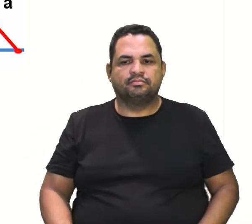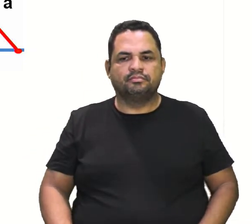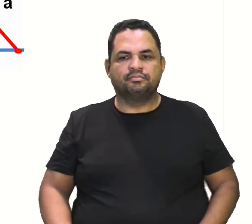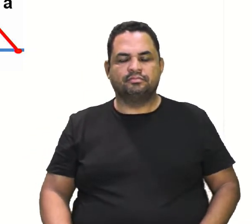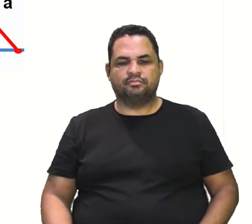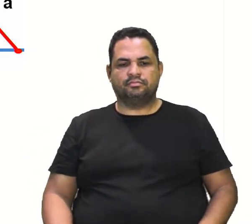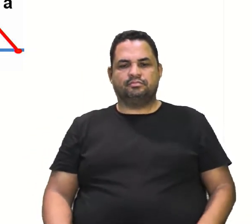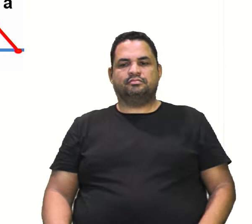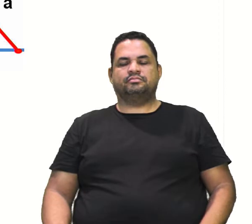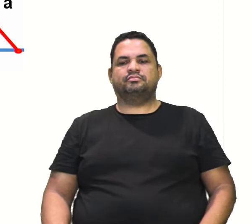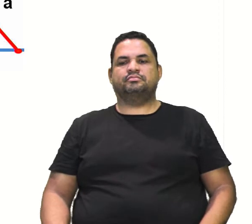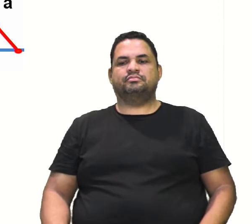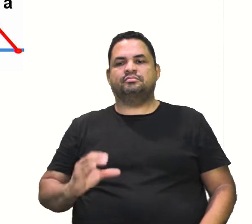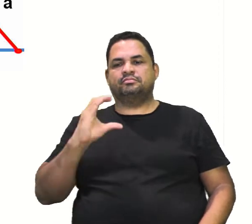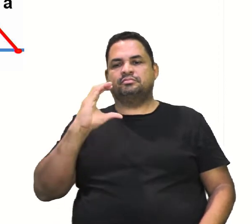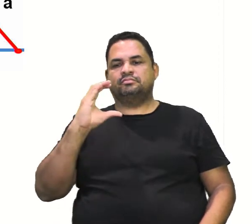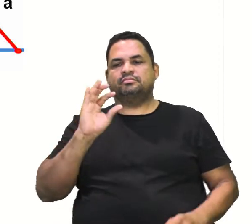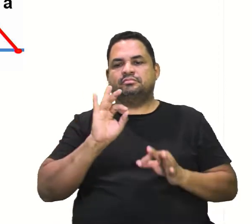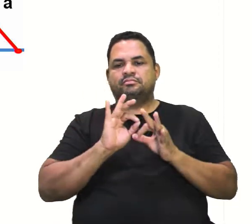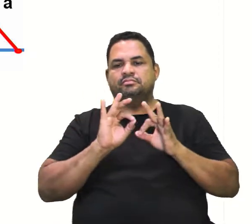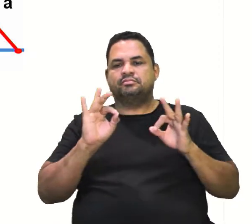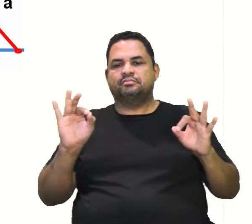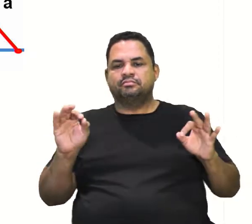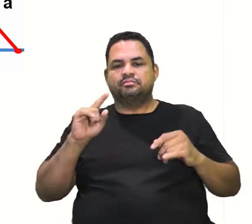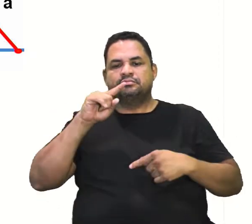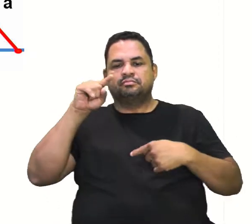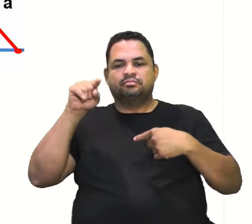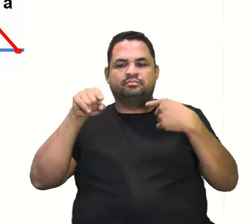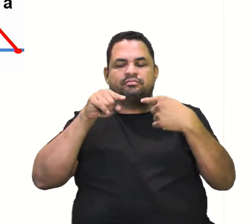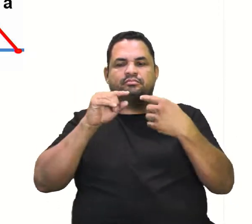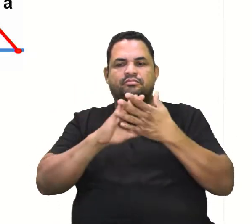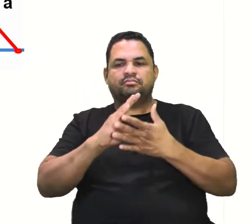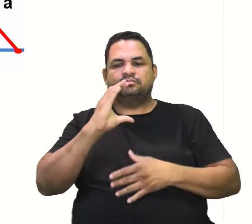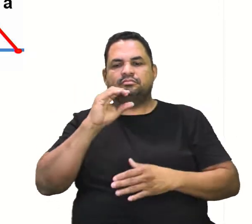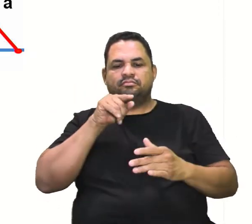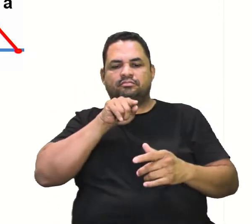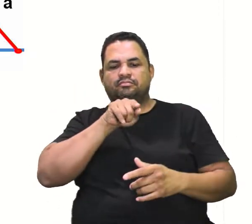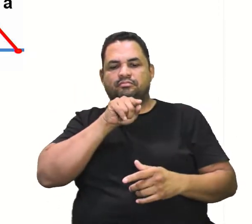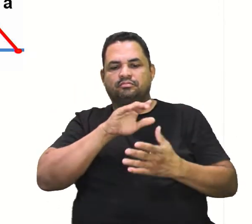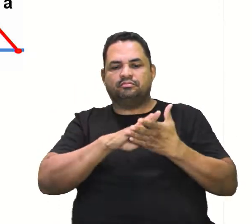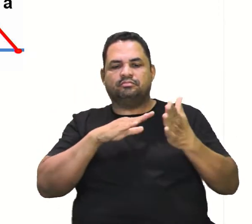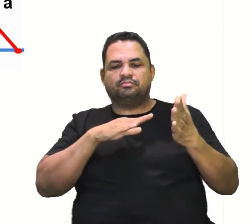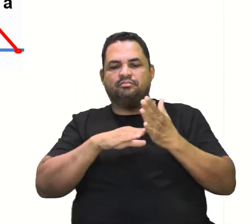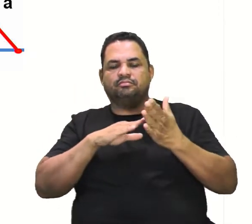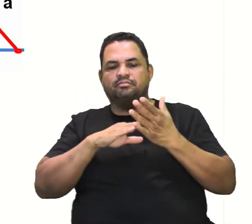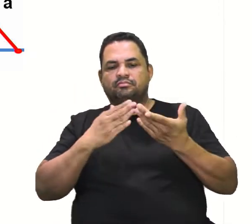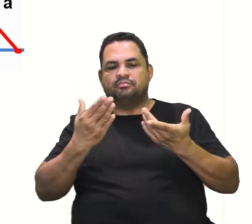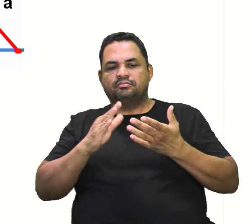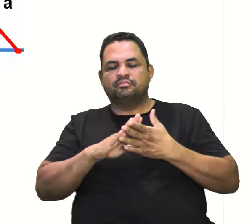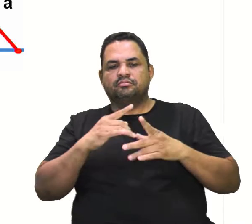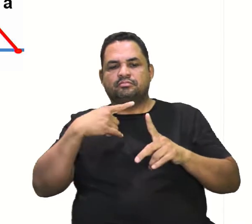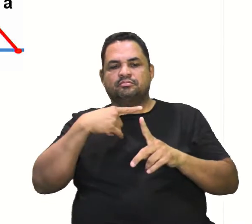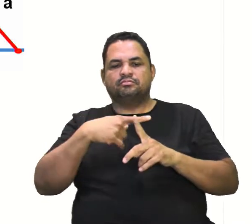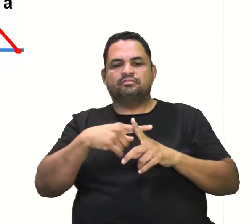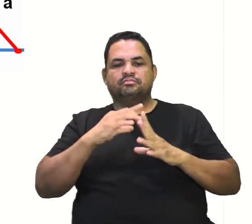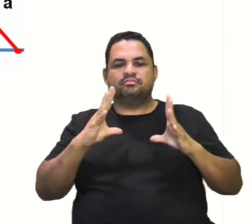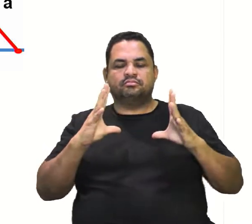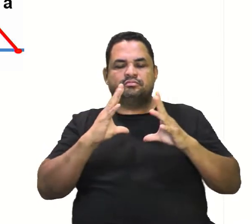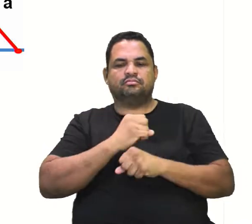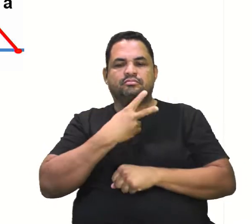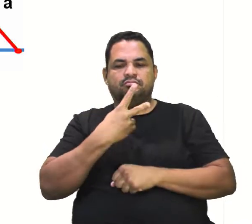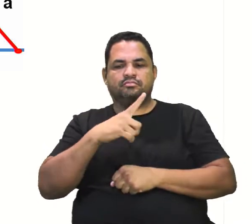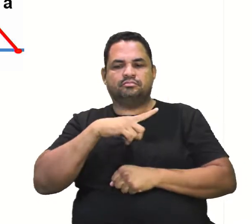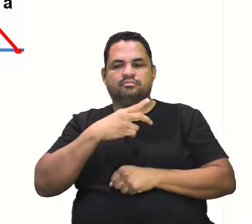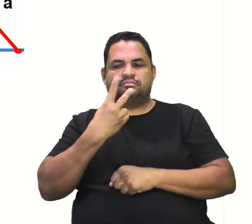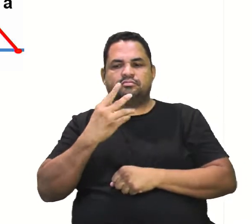achatada ela vai ser. E o C é a distância focal, né? Do centro até o foco, e somando as duas a gente tem